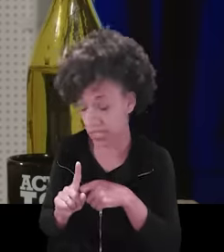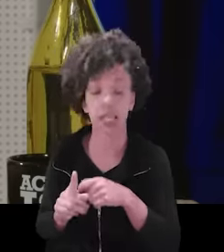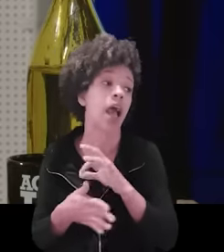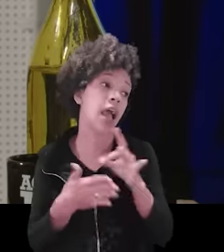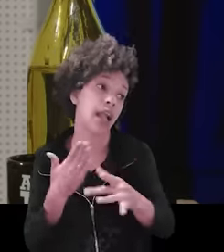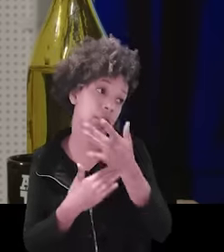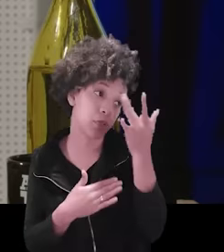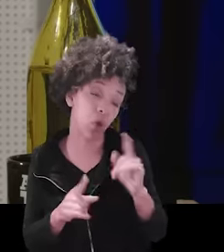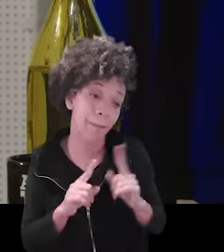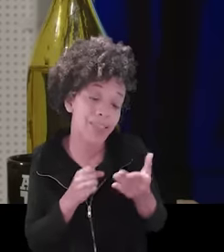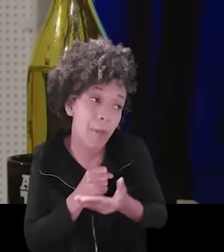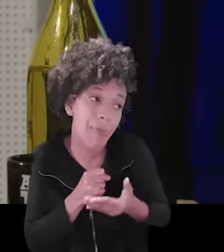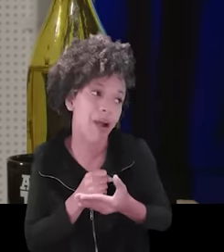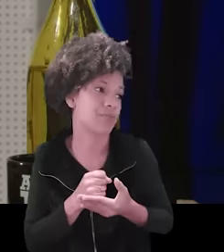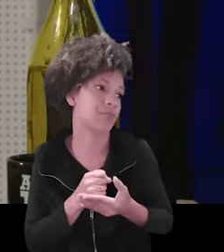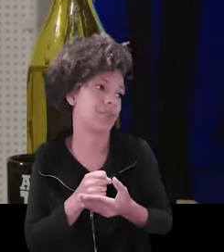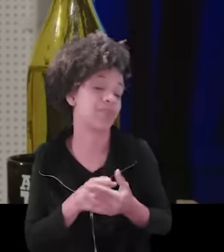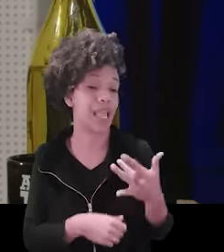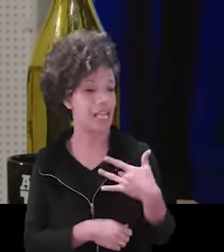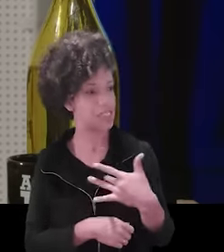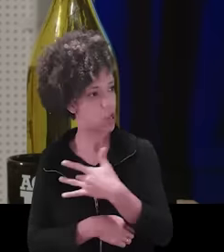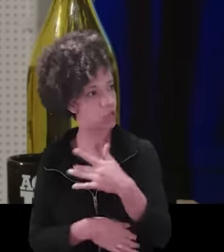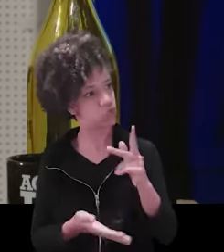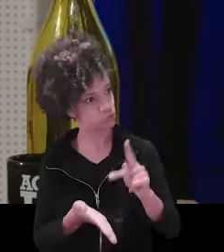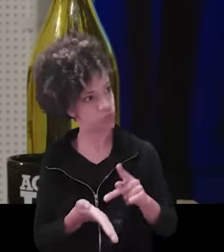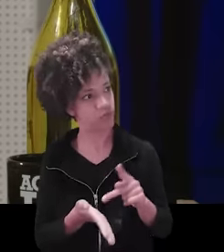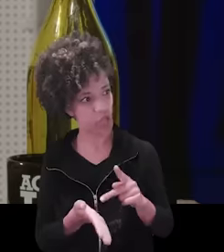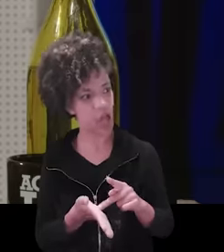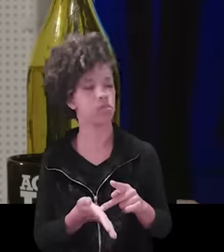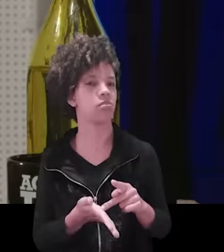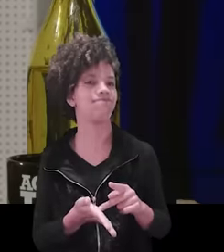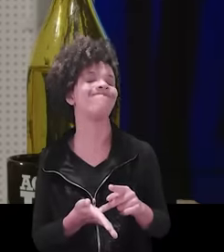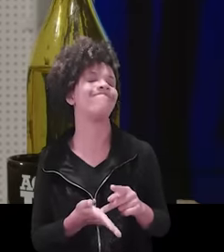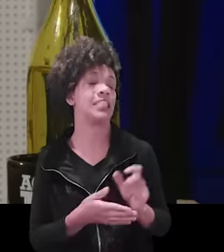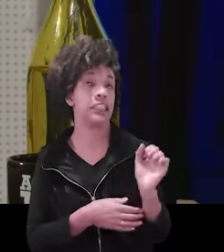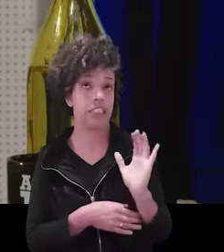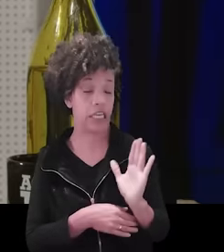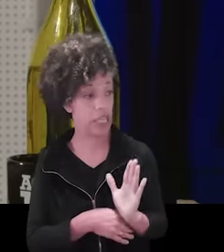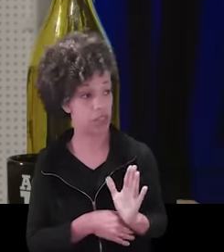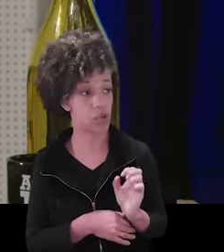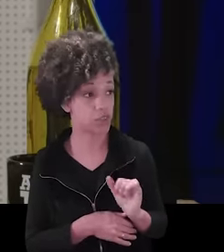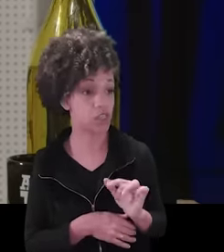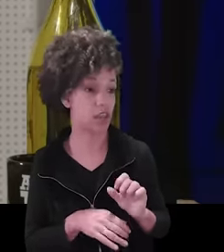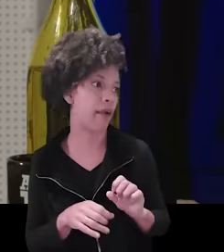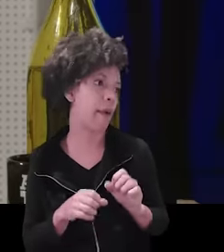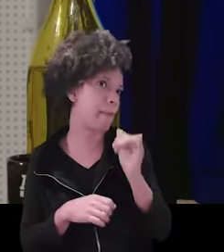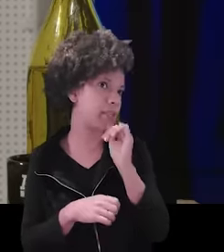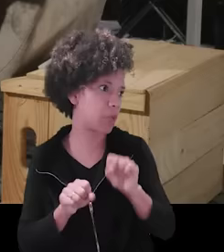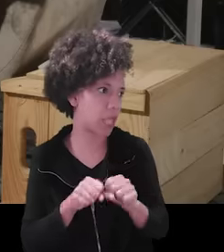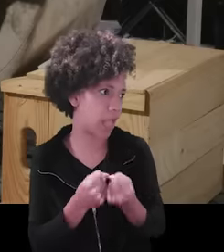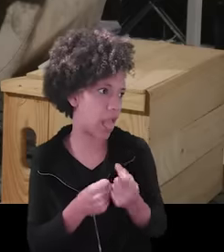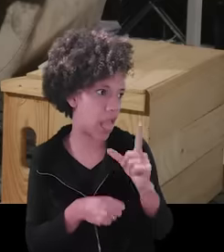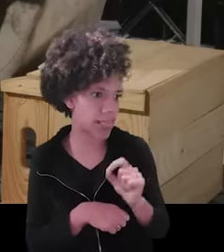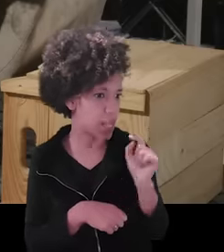mês é por mês mas assim são coisas básicas né a saúde realmente é verdade que é muito caro Se você quer